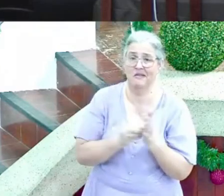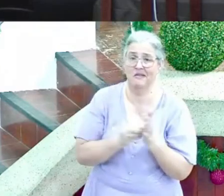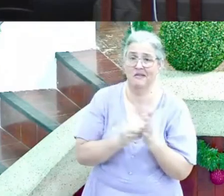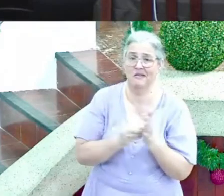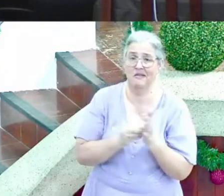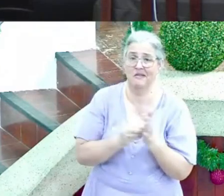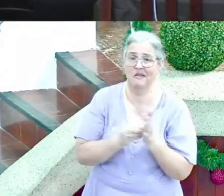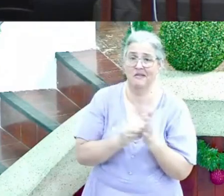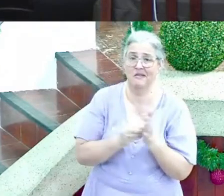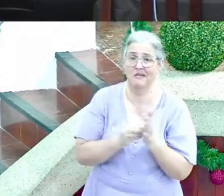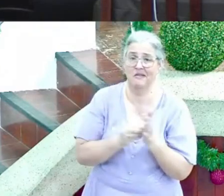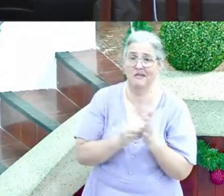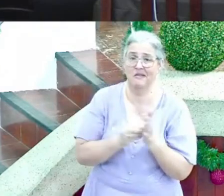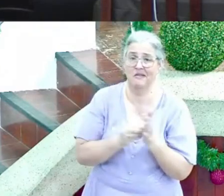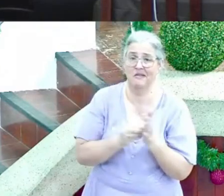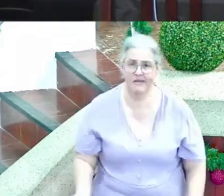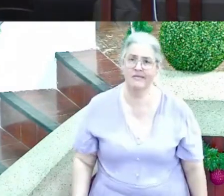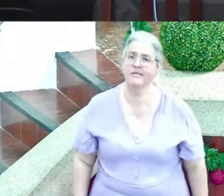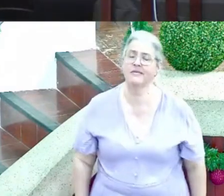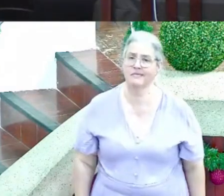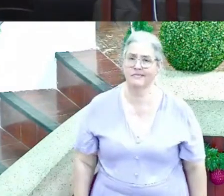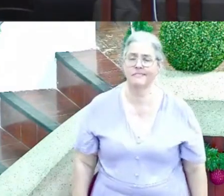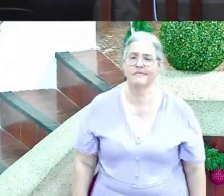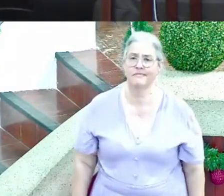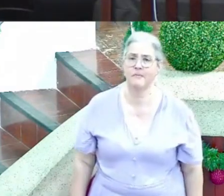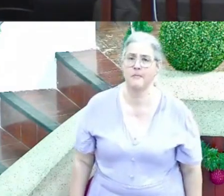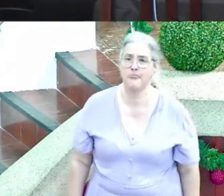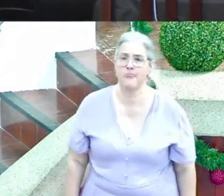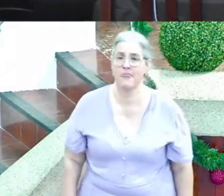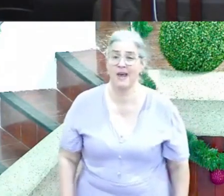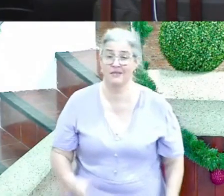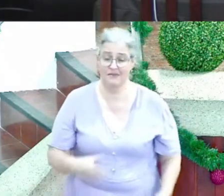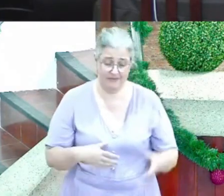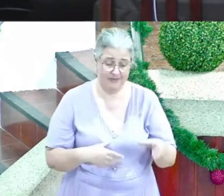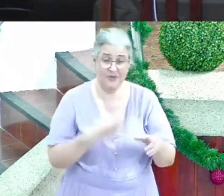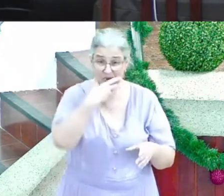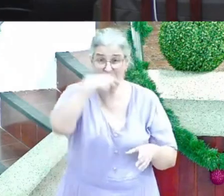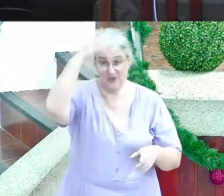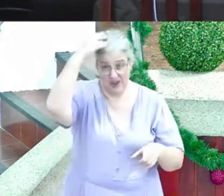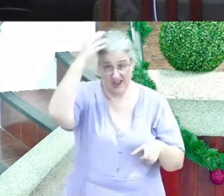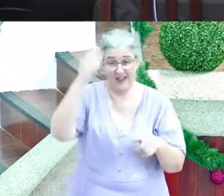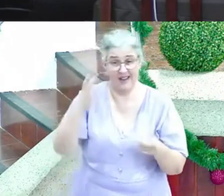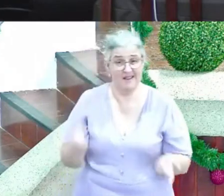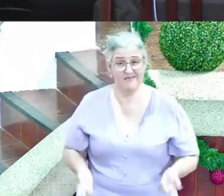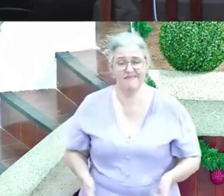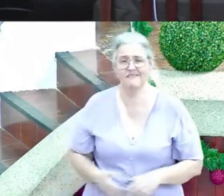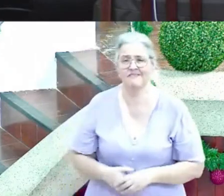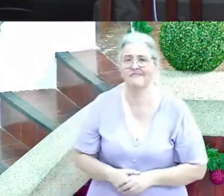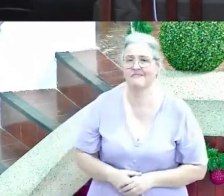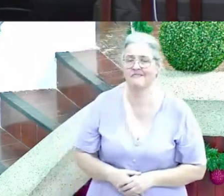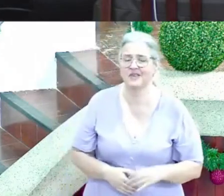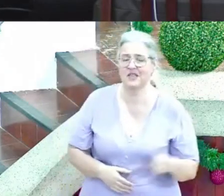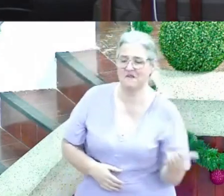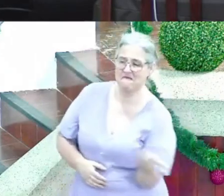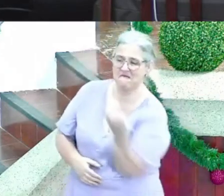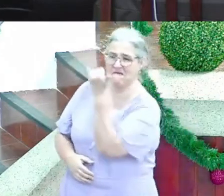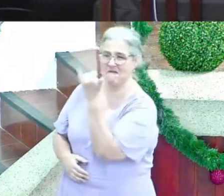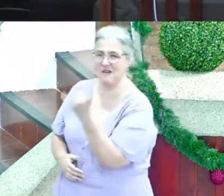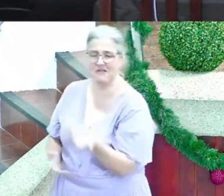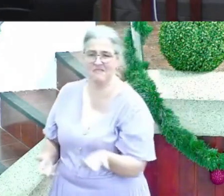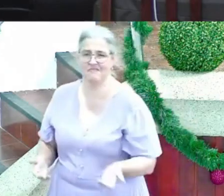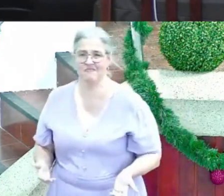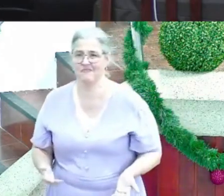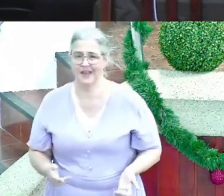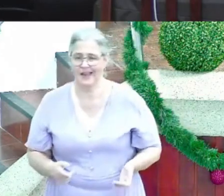hipócrita da parte do rei de Judá. O caminho que ele queria trilhar não era um caminho da